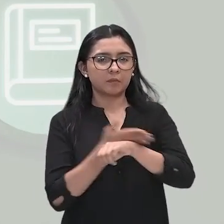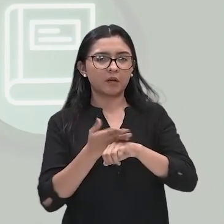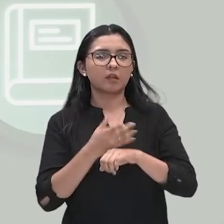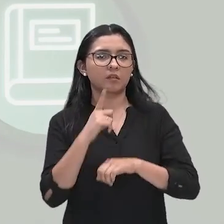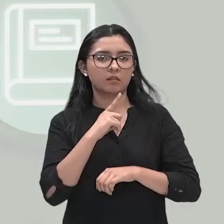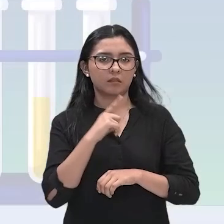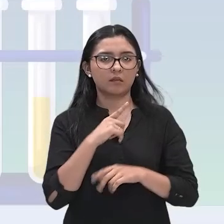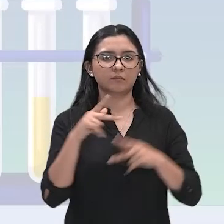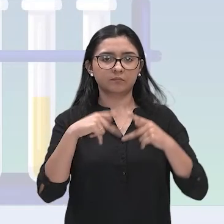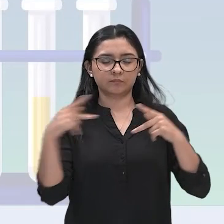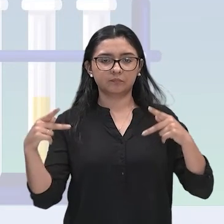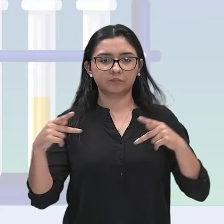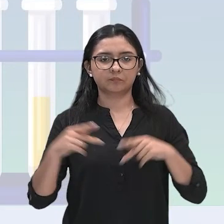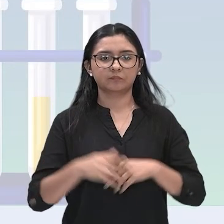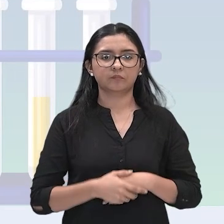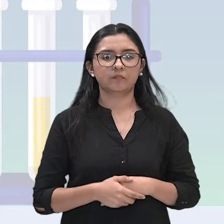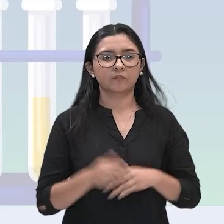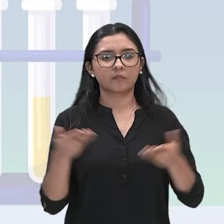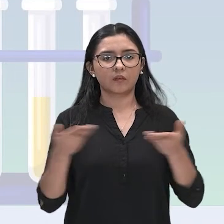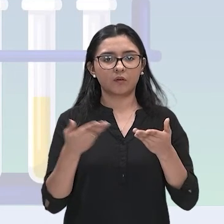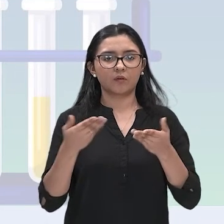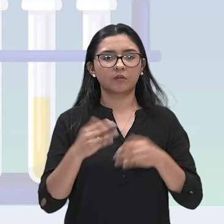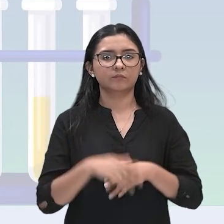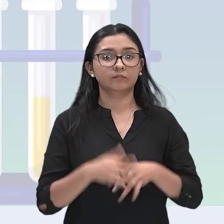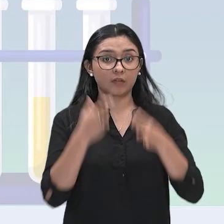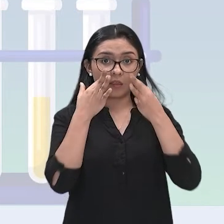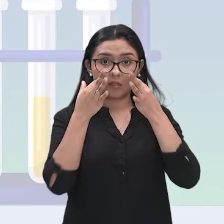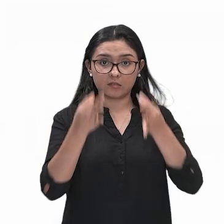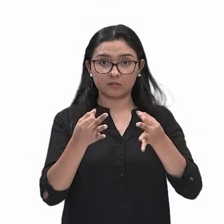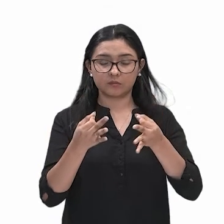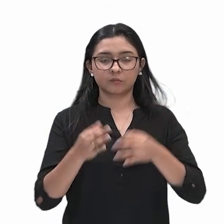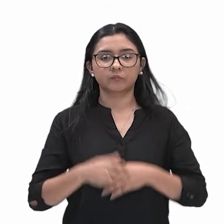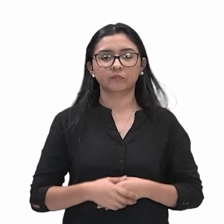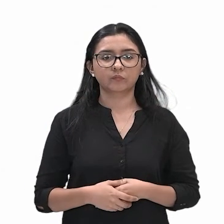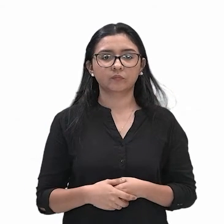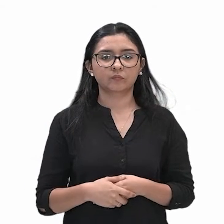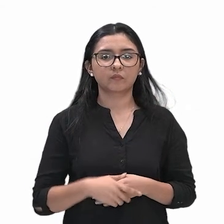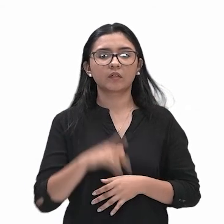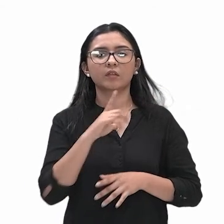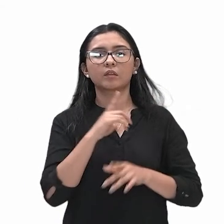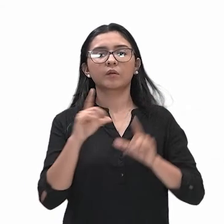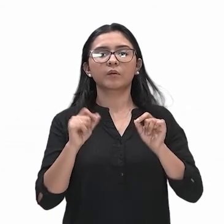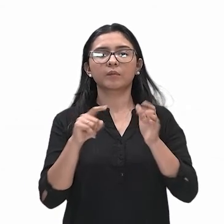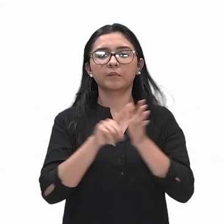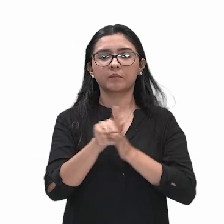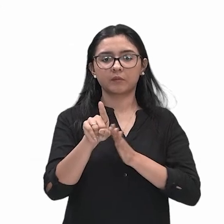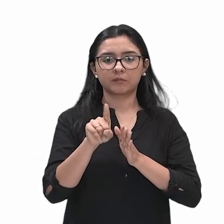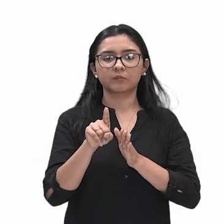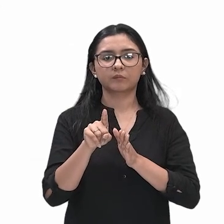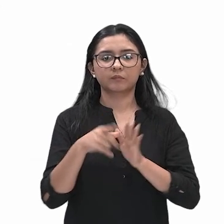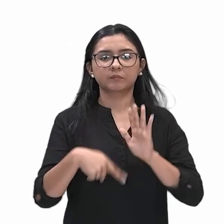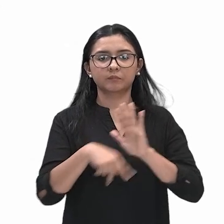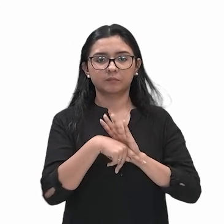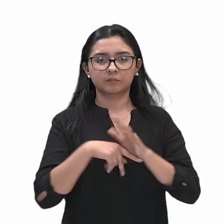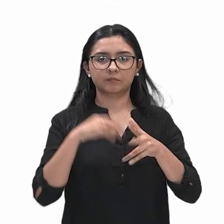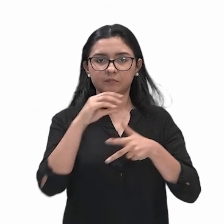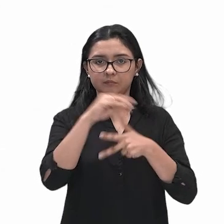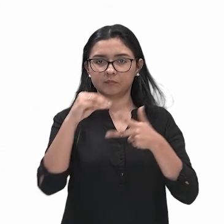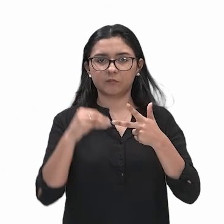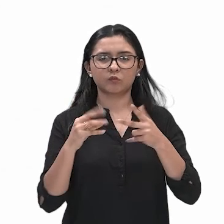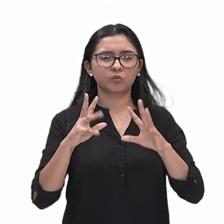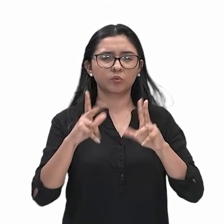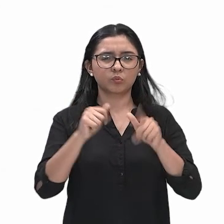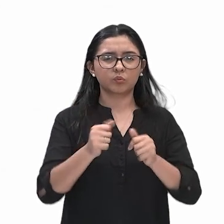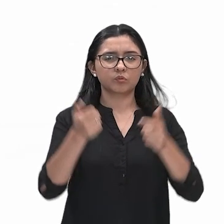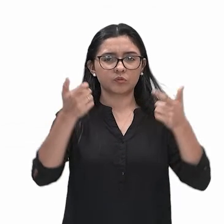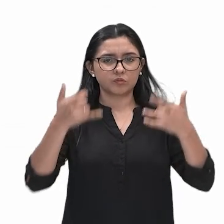uma olhadinha no nosso Fique de Olho de hoje? E aí, eu trouxe para vocês uma aplicação de tudo isso que a gente falou, né,